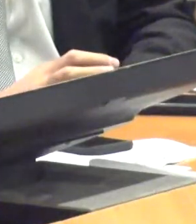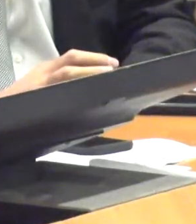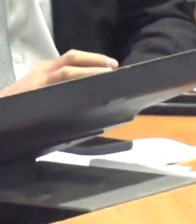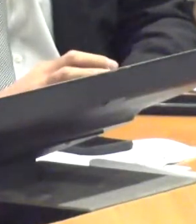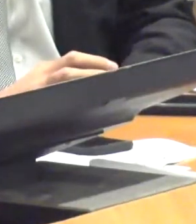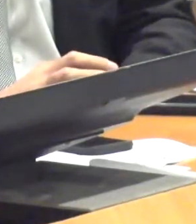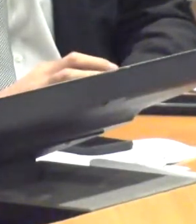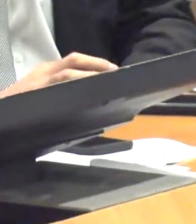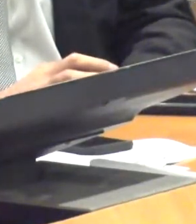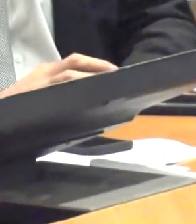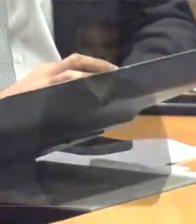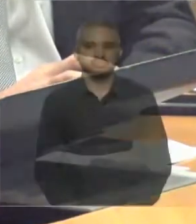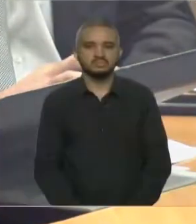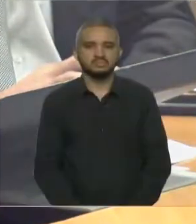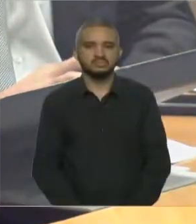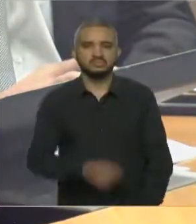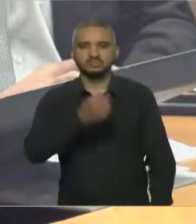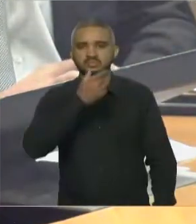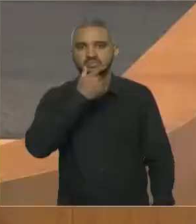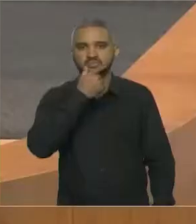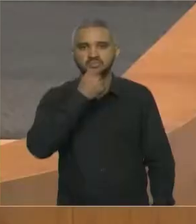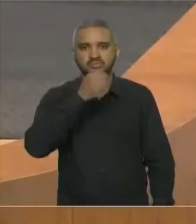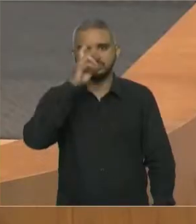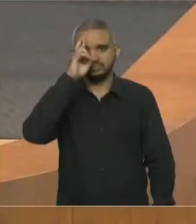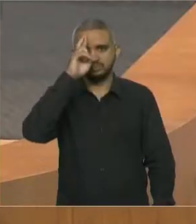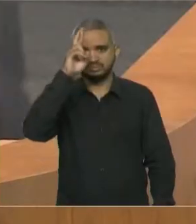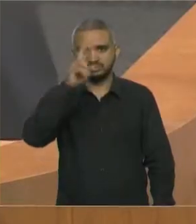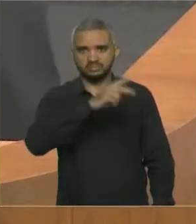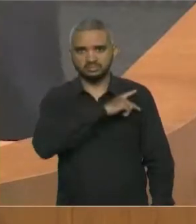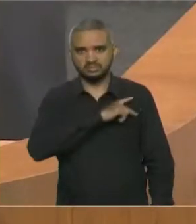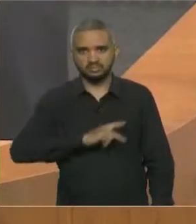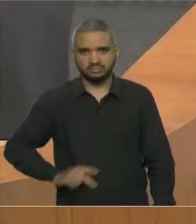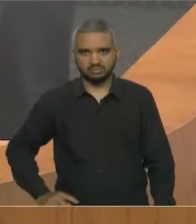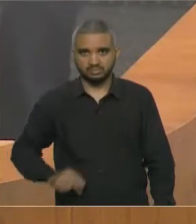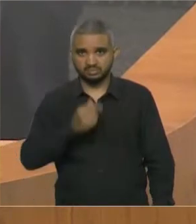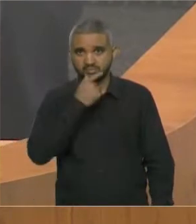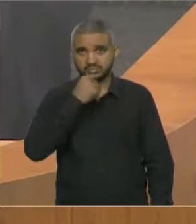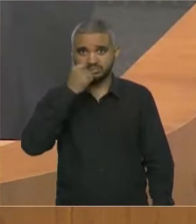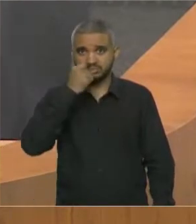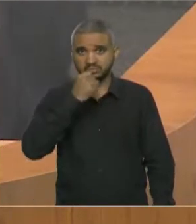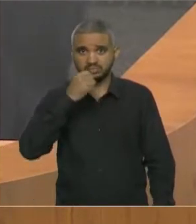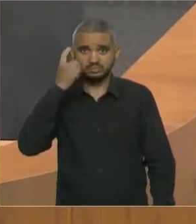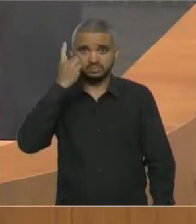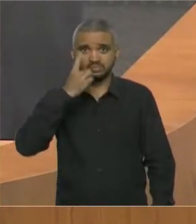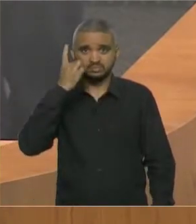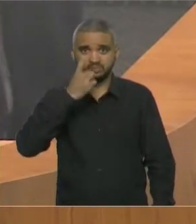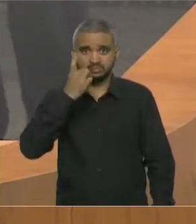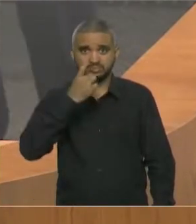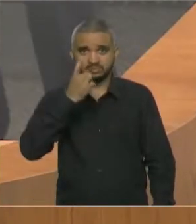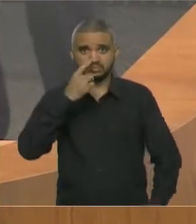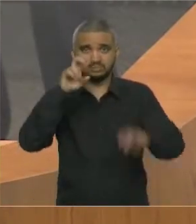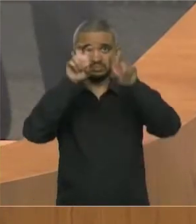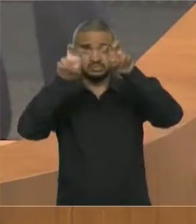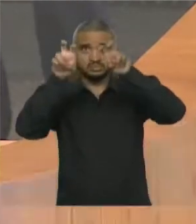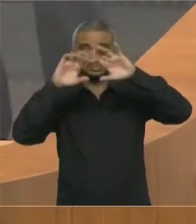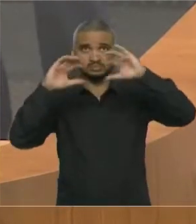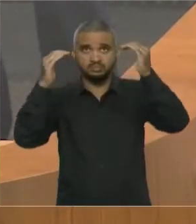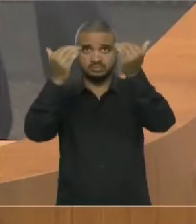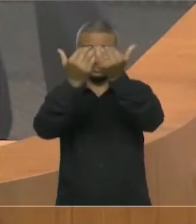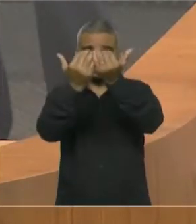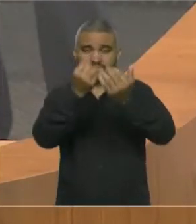Senhor presidente, senhoras e senhores deputados, galeria, imprensa local, imprensa